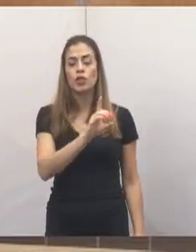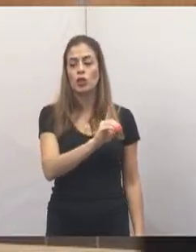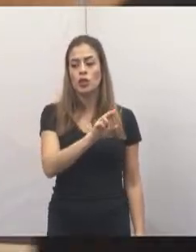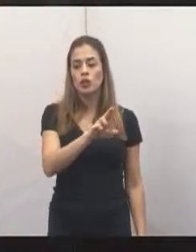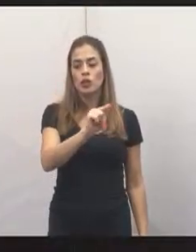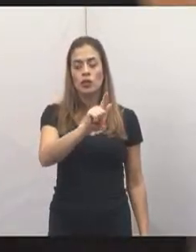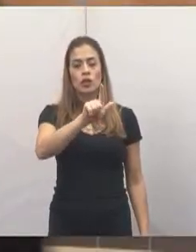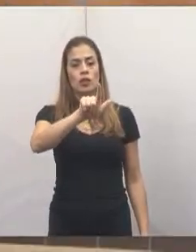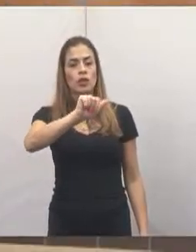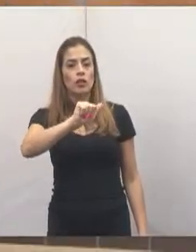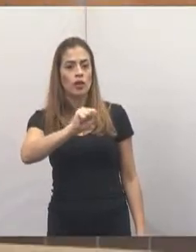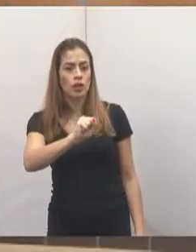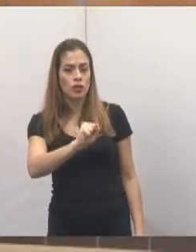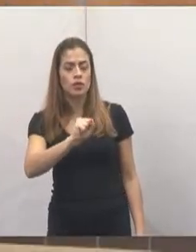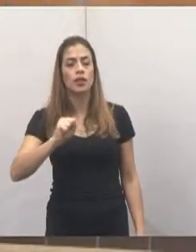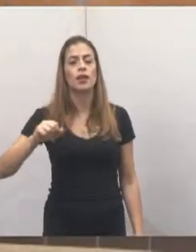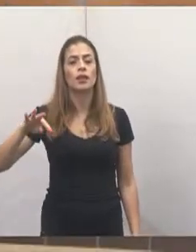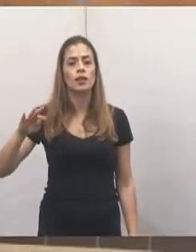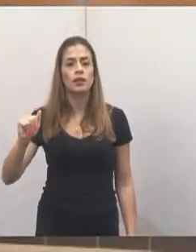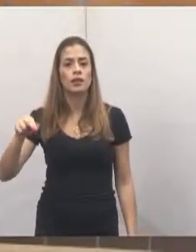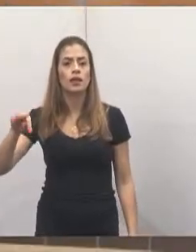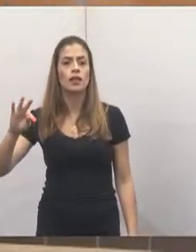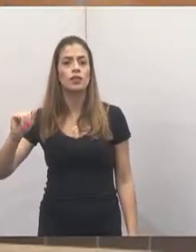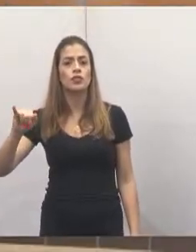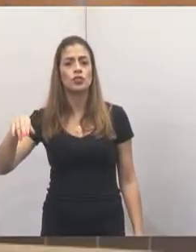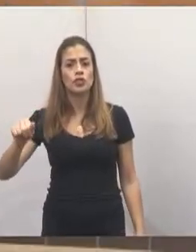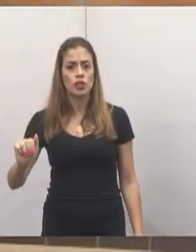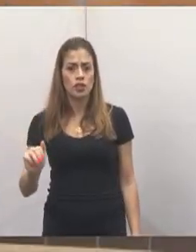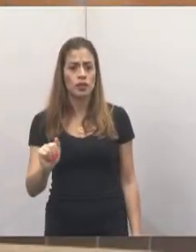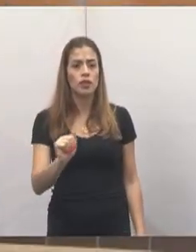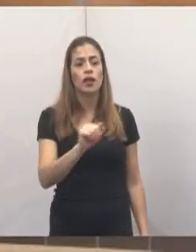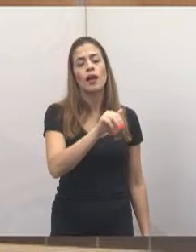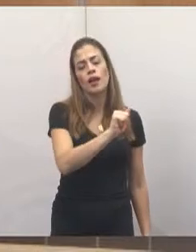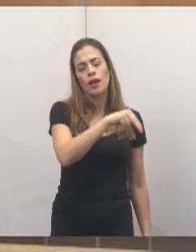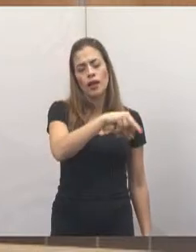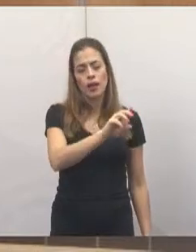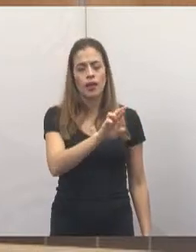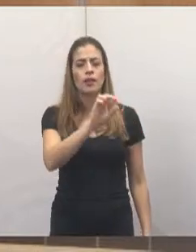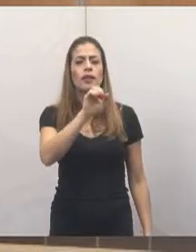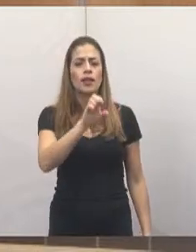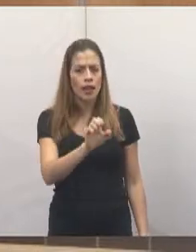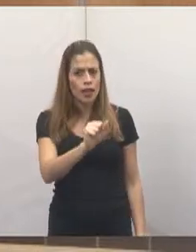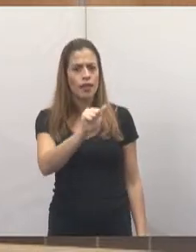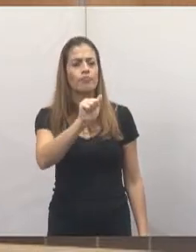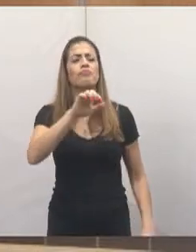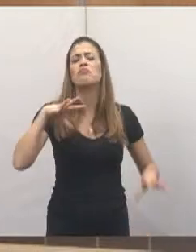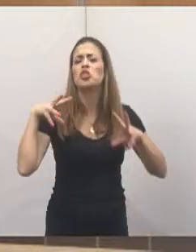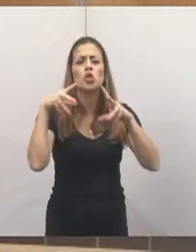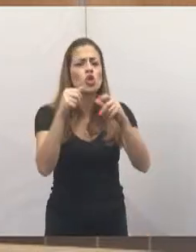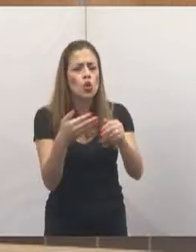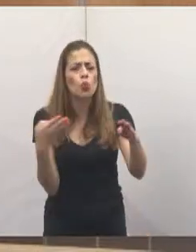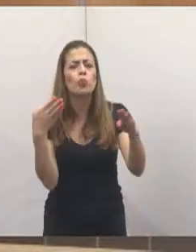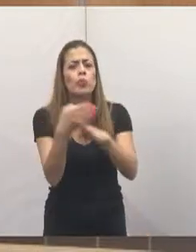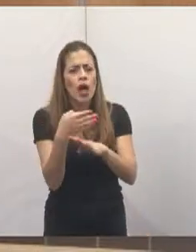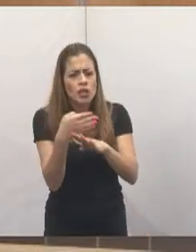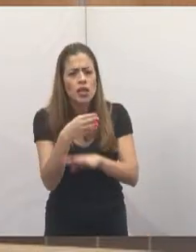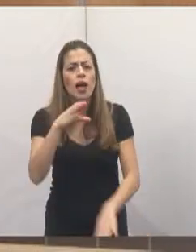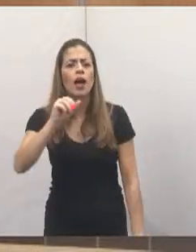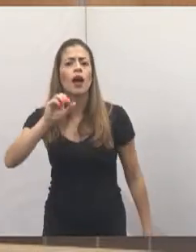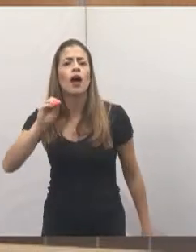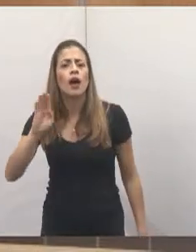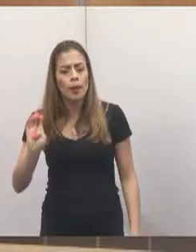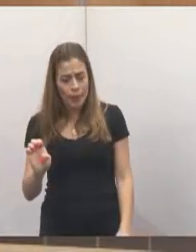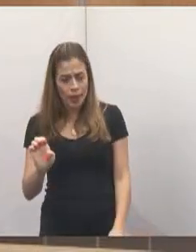Azevedo, a doutora Tatiana Romano e a doutora Andréa Massude, cumprimento todos os integrantes da OAB de Jacareí